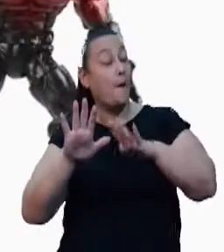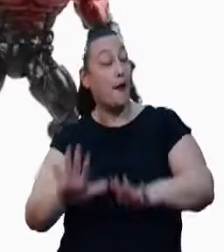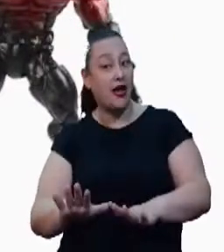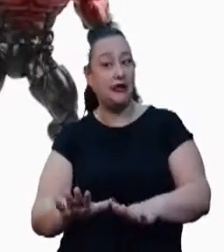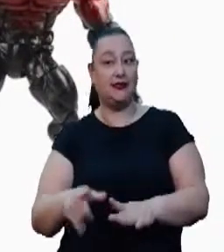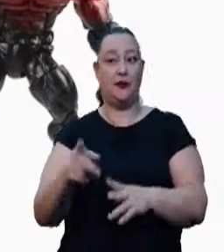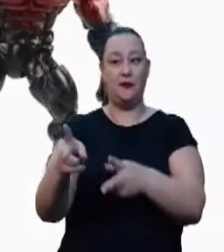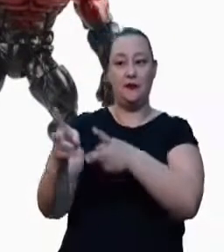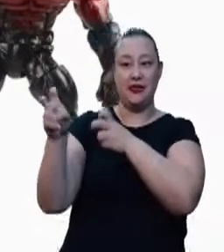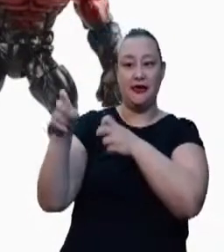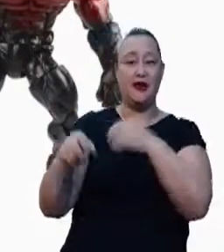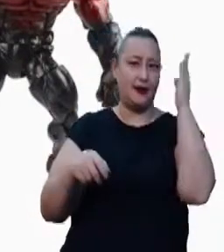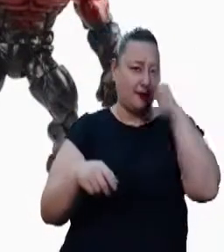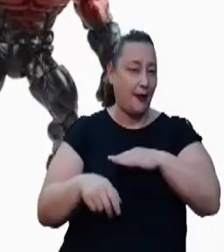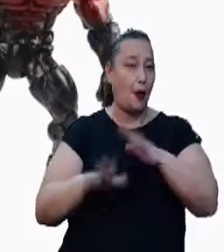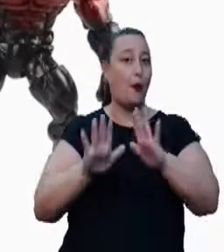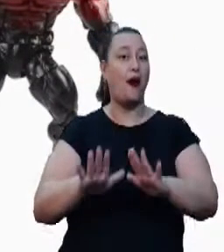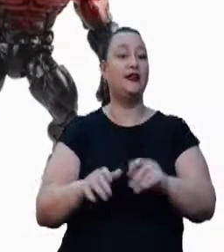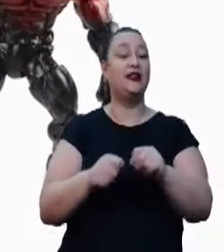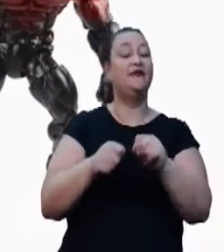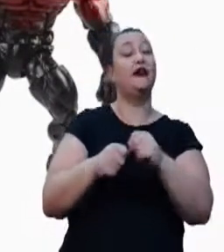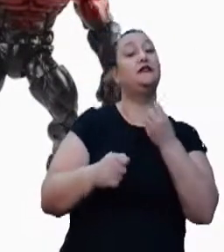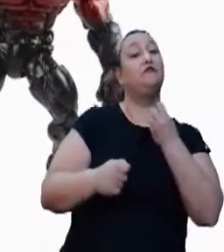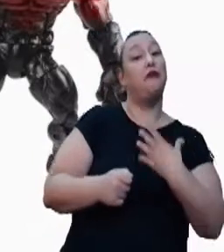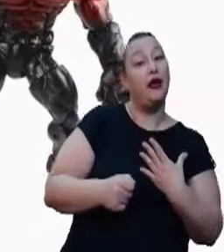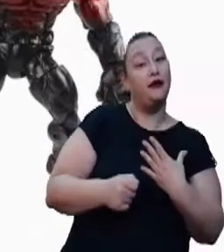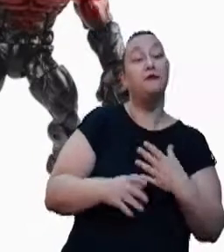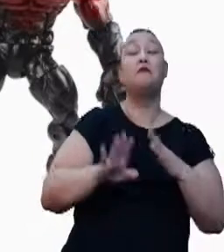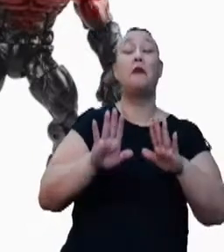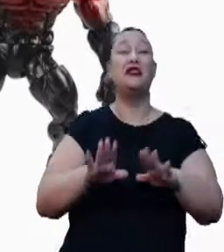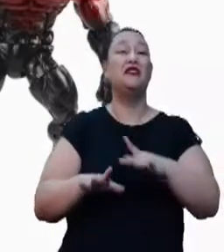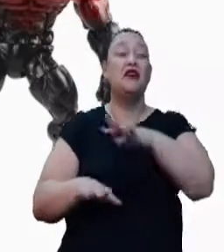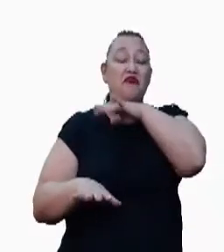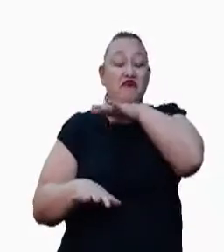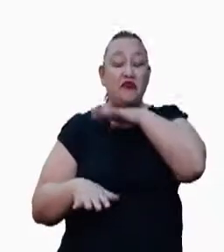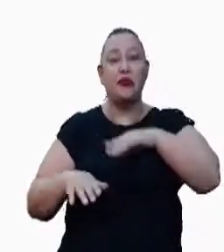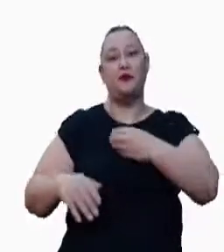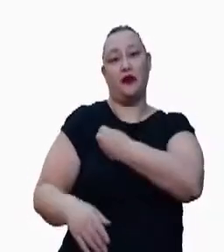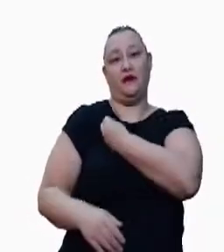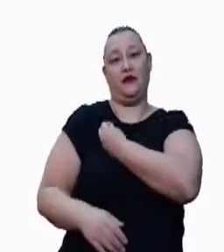dele agora mostra bem, então é alguma coisa que faz mal a um ser vivo.